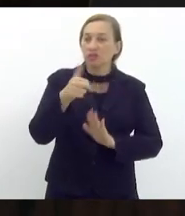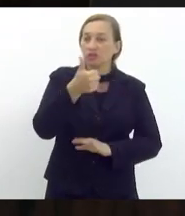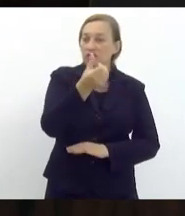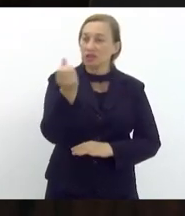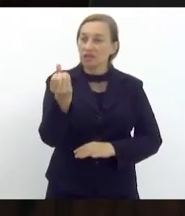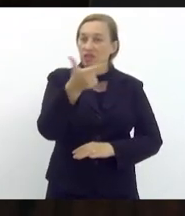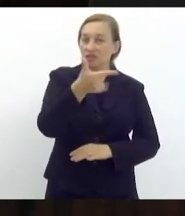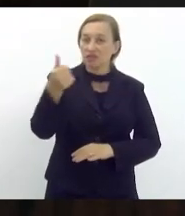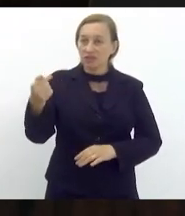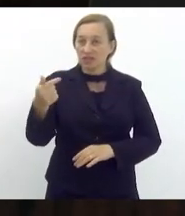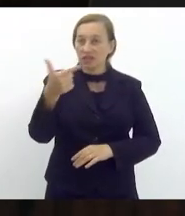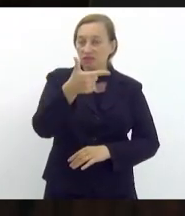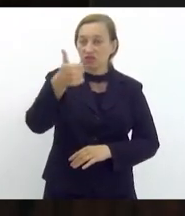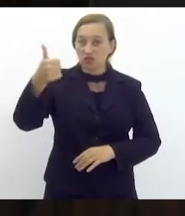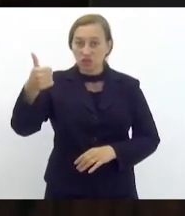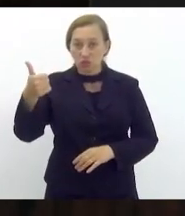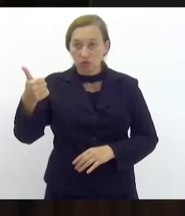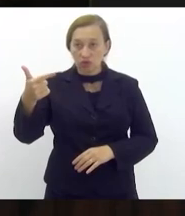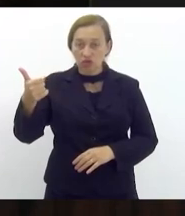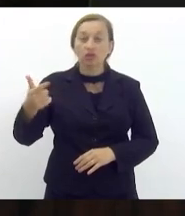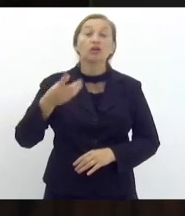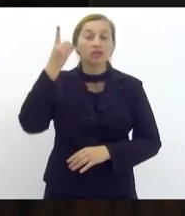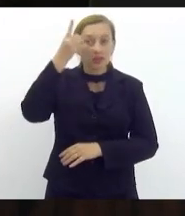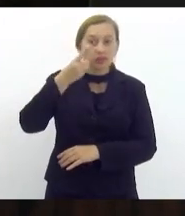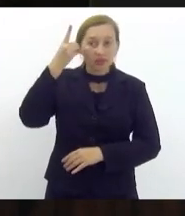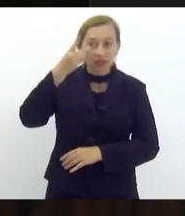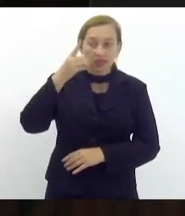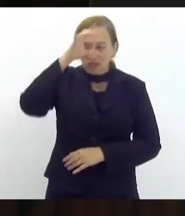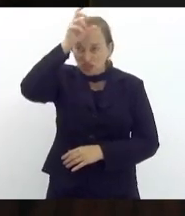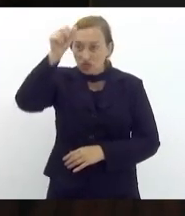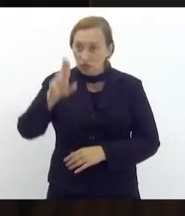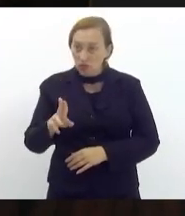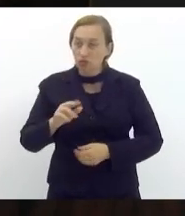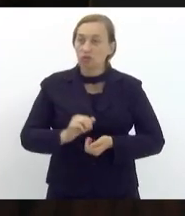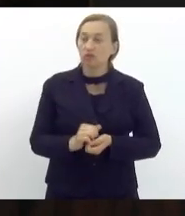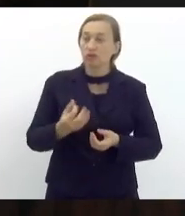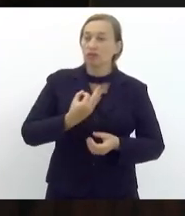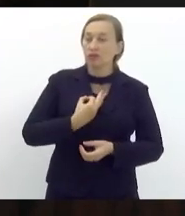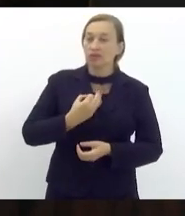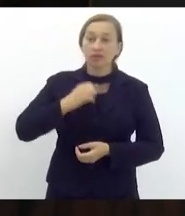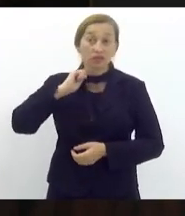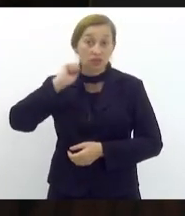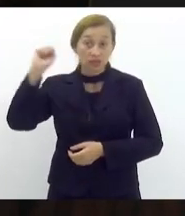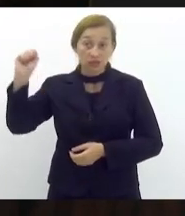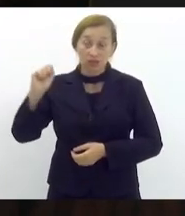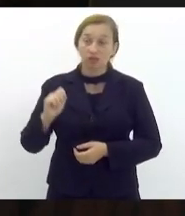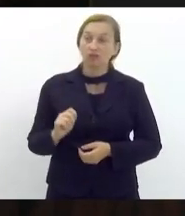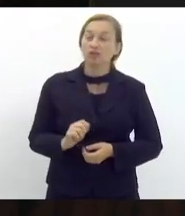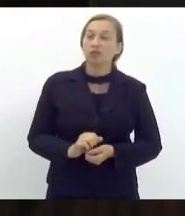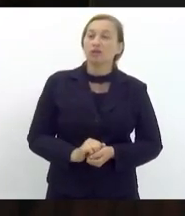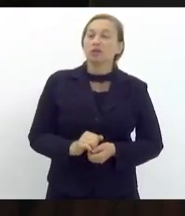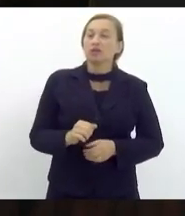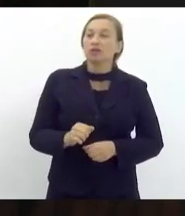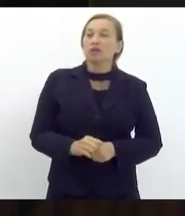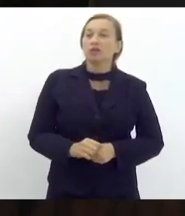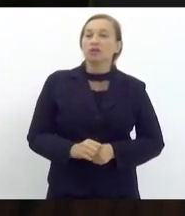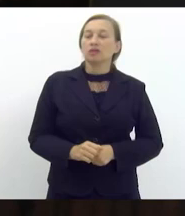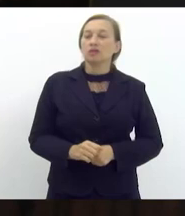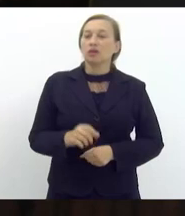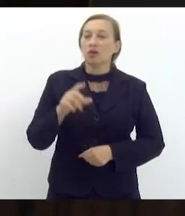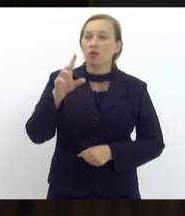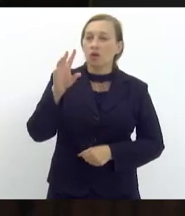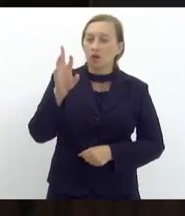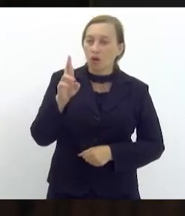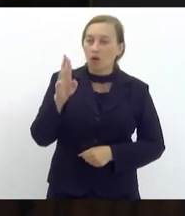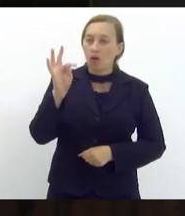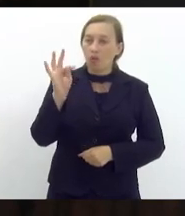1627 de 22 de autoria da deputada tia Ju que consegue medalha Tiradentes E o respectivo diploma ao senhor Roberto